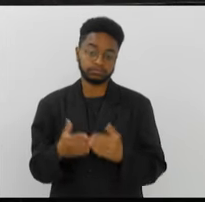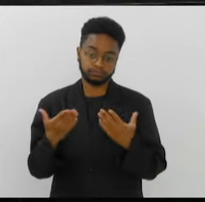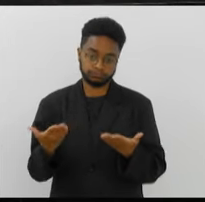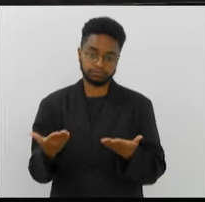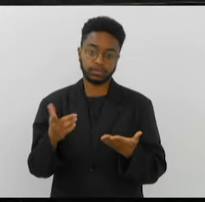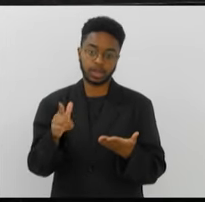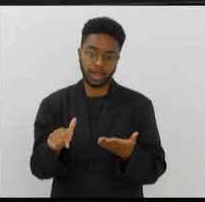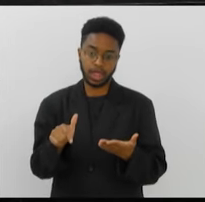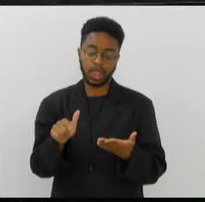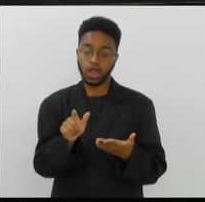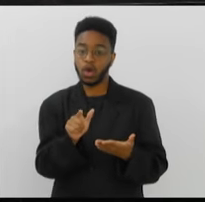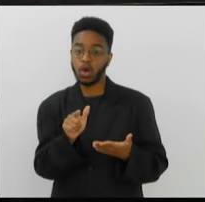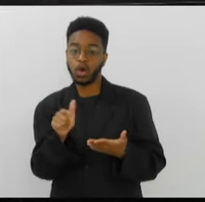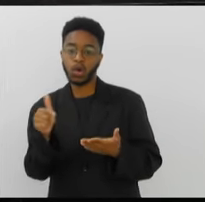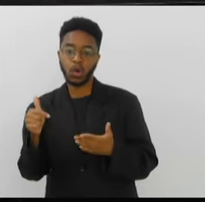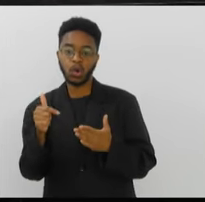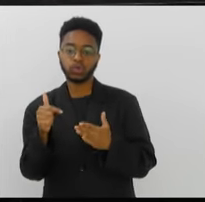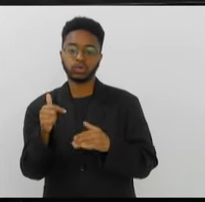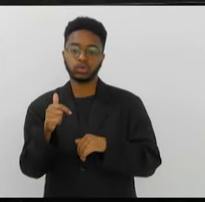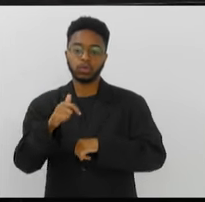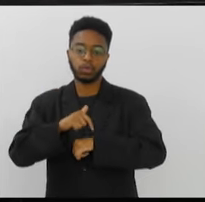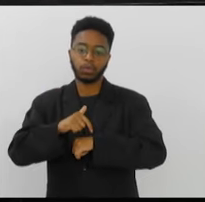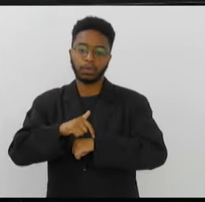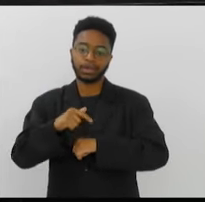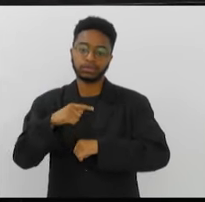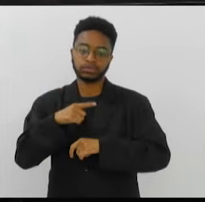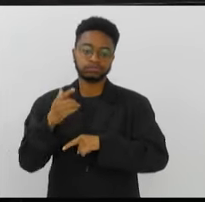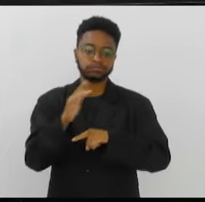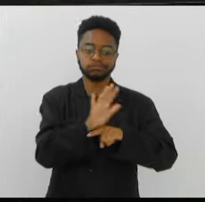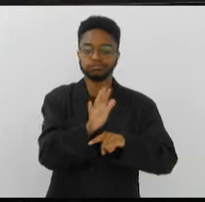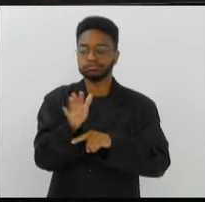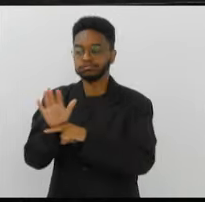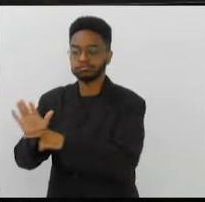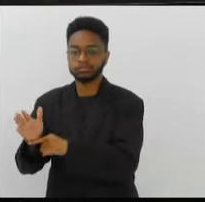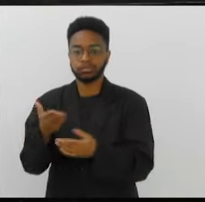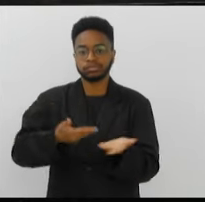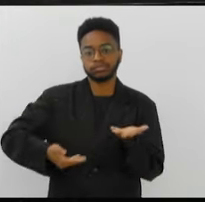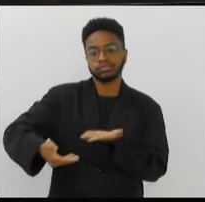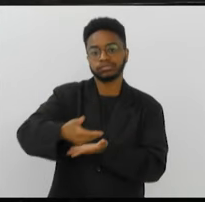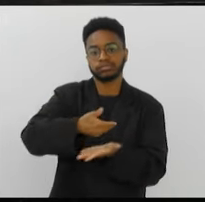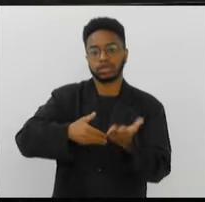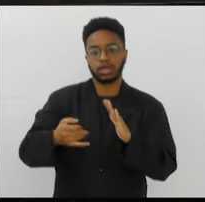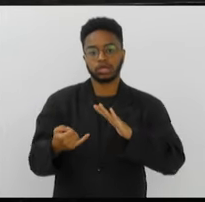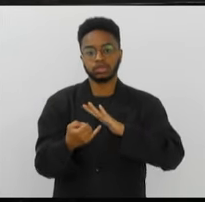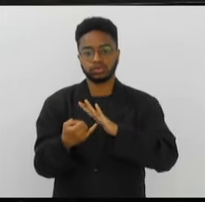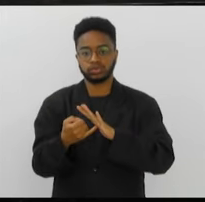é um outro nível de colaboração que a institucionalização